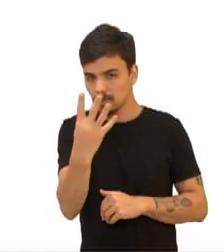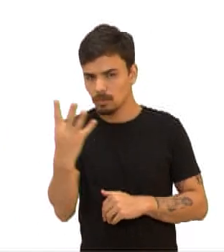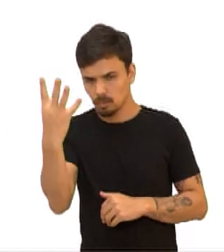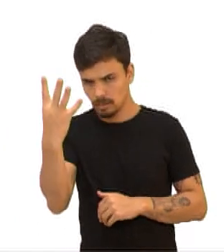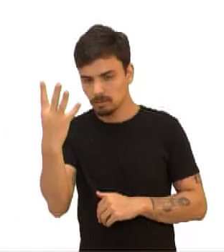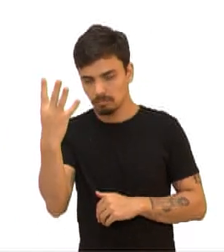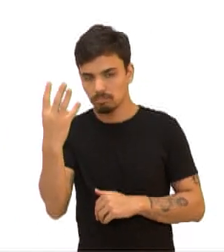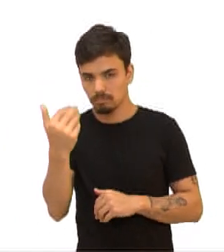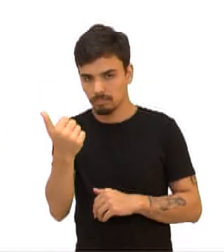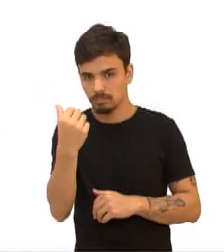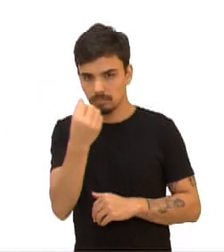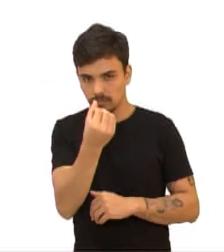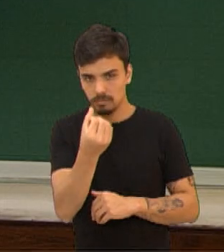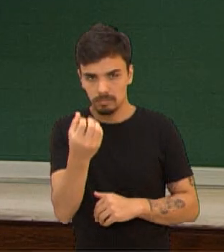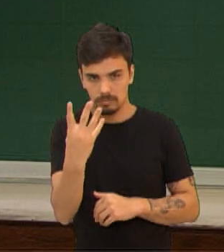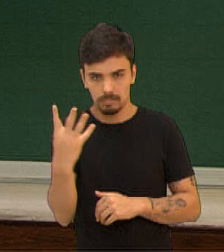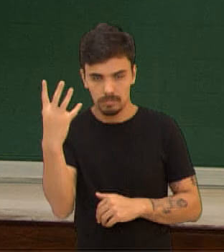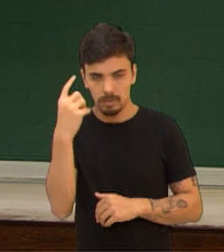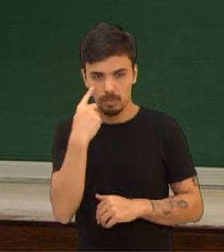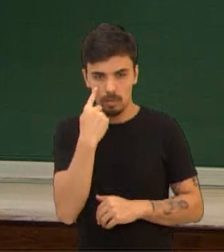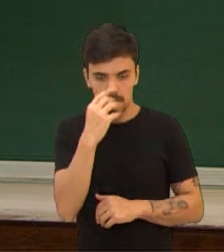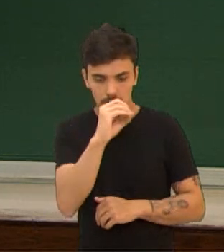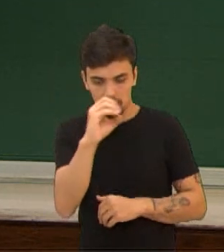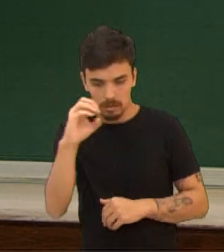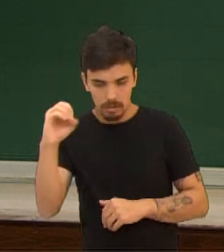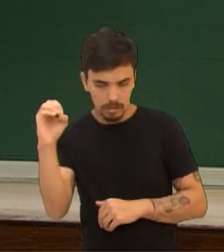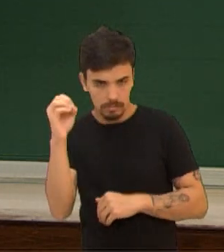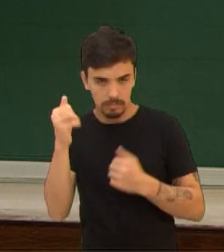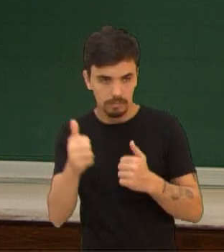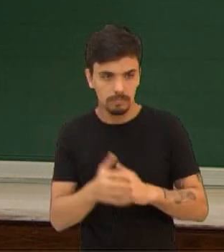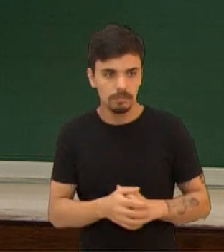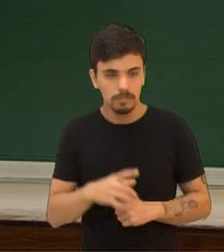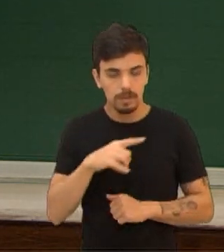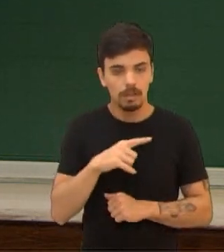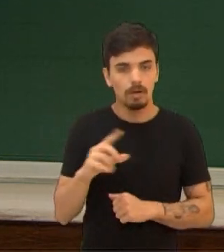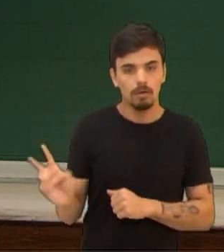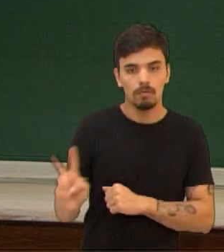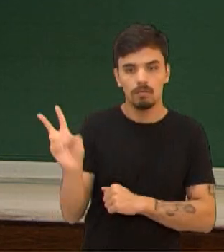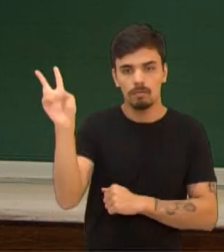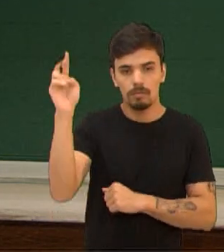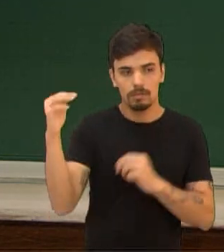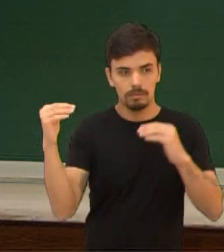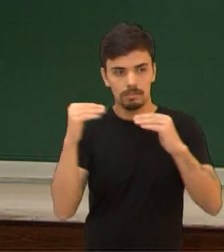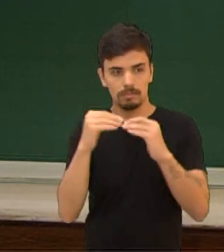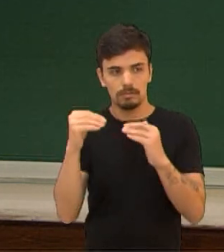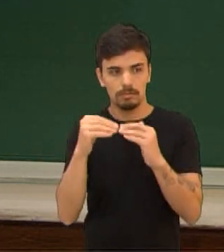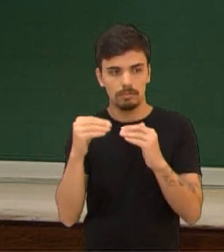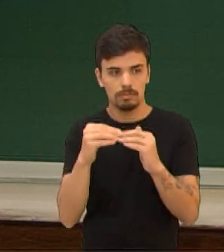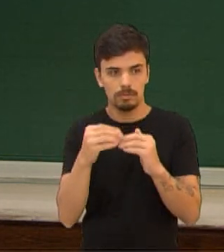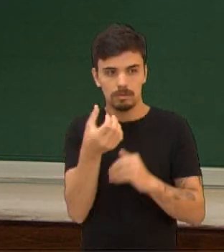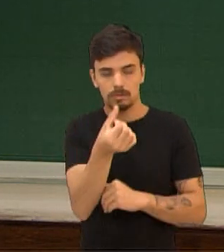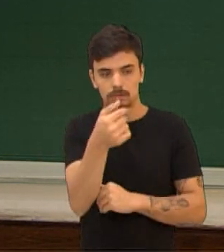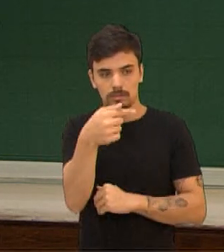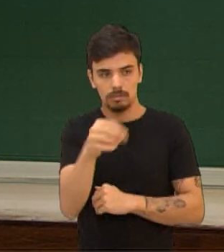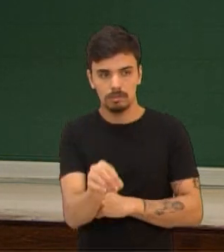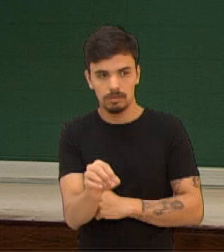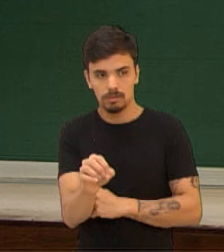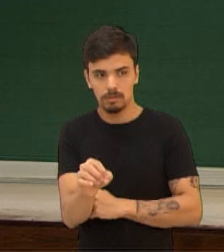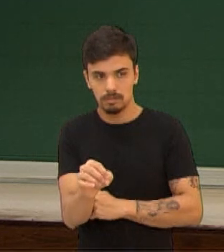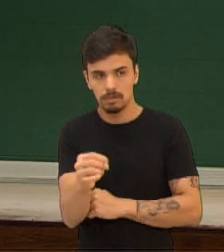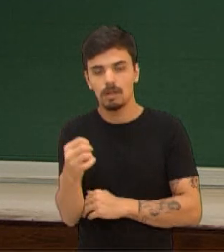decimal, ok? Então, eu tenho aqui esse valor, que equivale a 670 micro, 10 elevado a menos